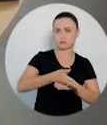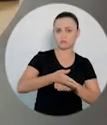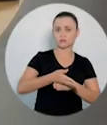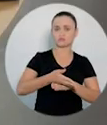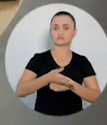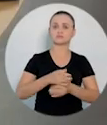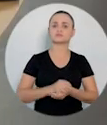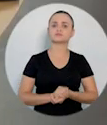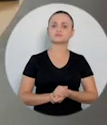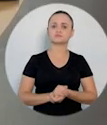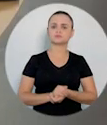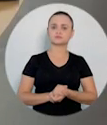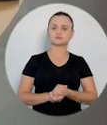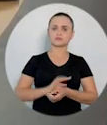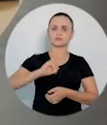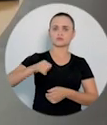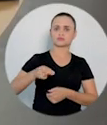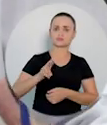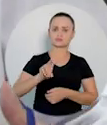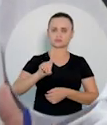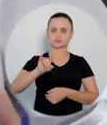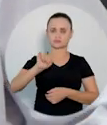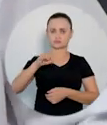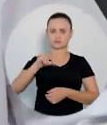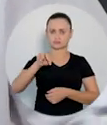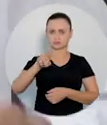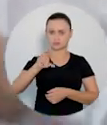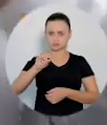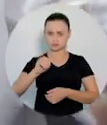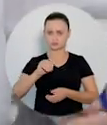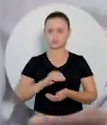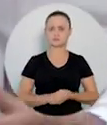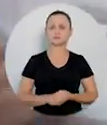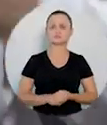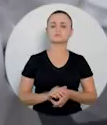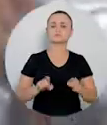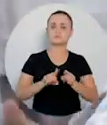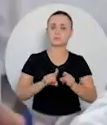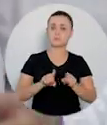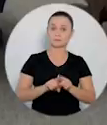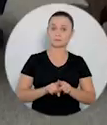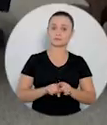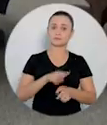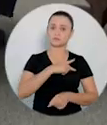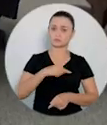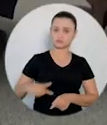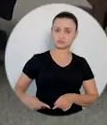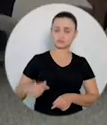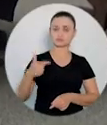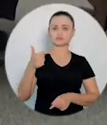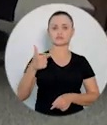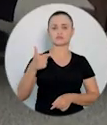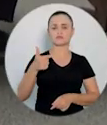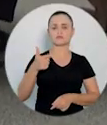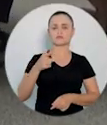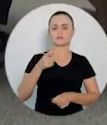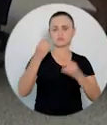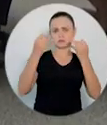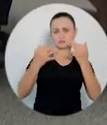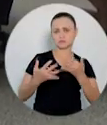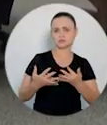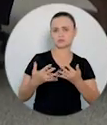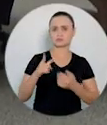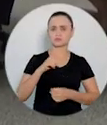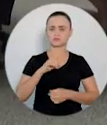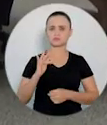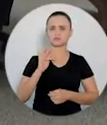de chegarem ao Judiciário. Além disso, o vice-presidente da OAB Nacional falou sobre o encontro nacional que deve